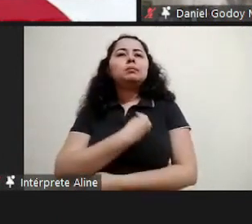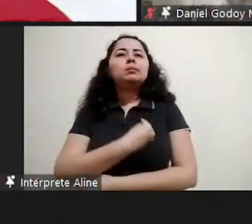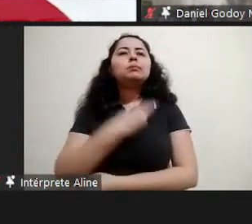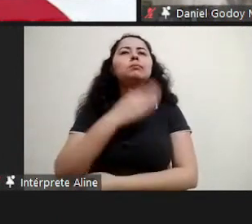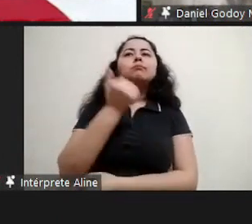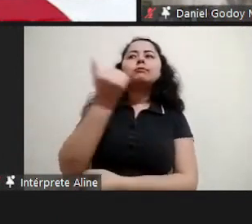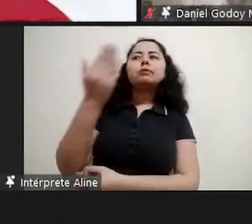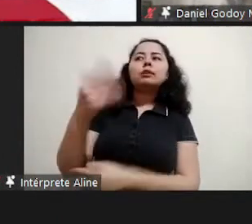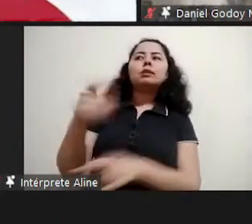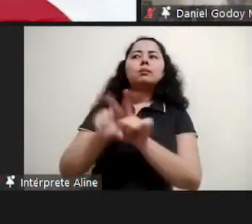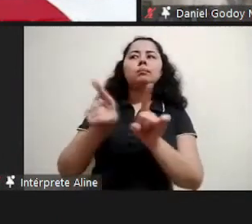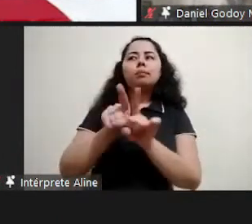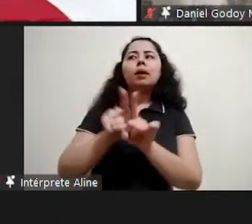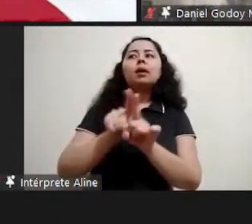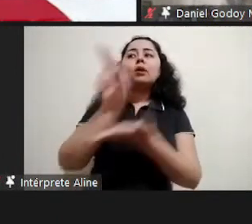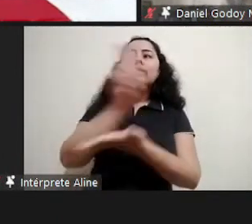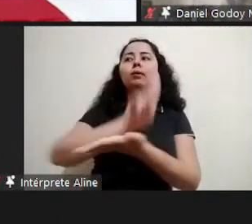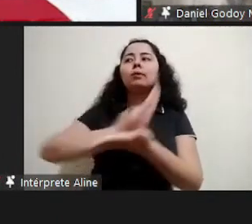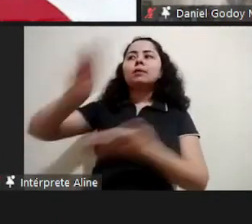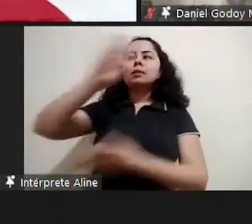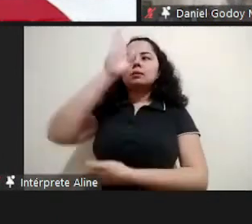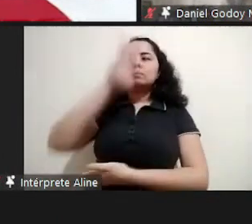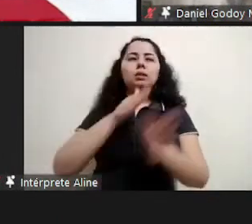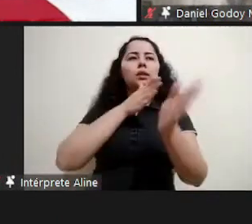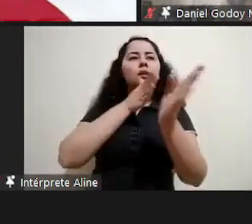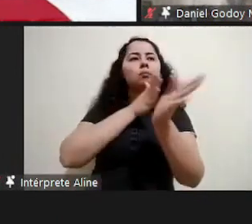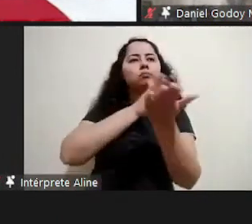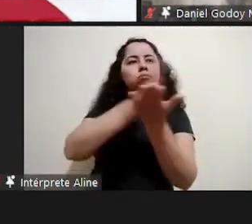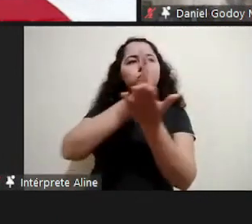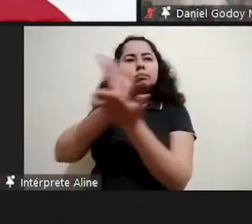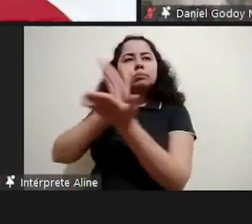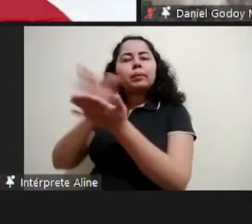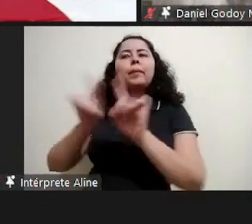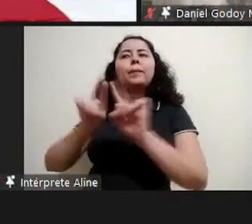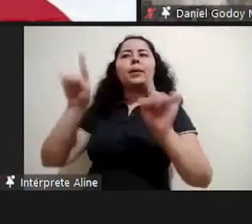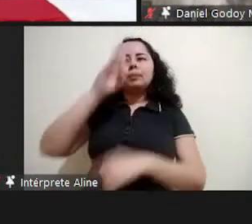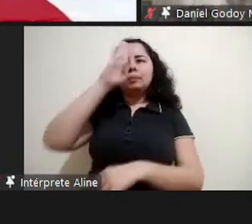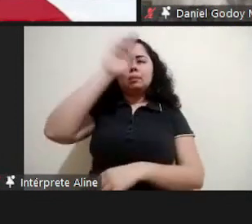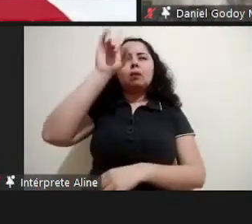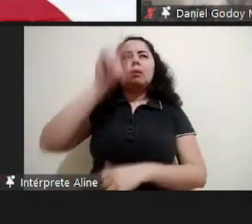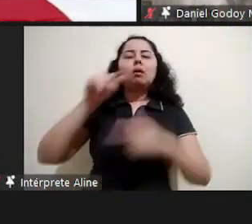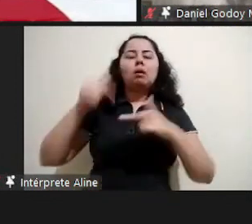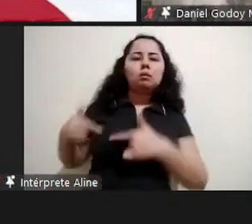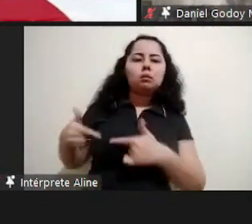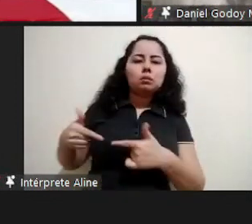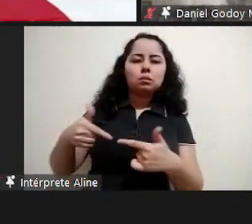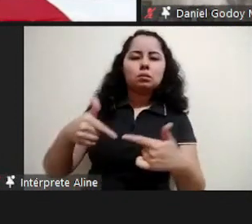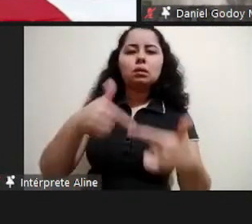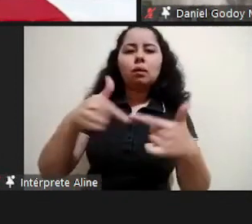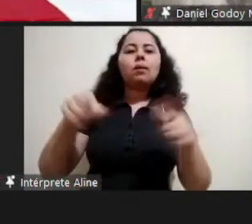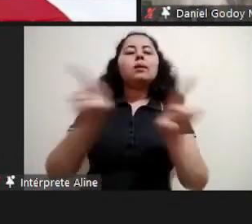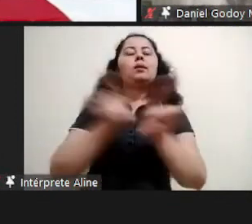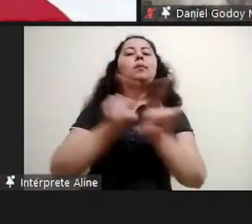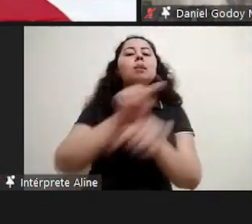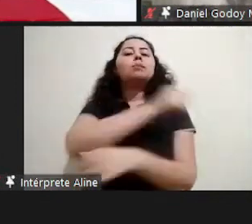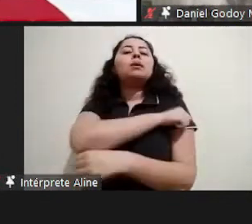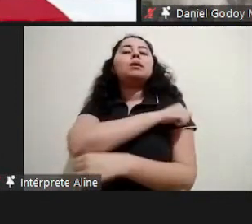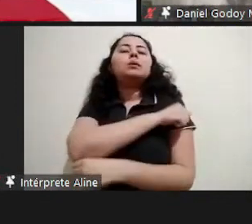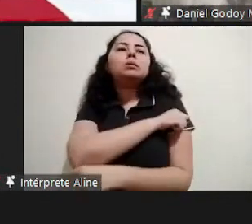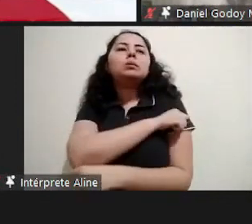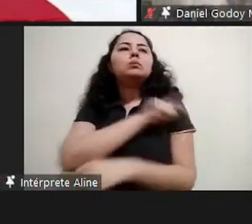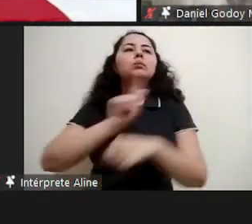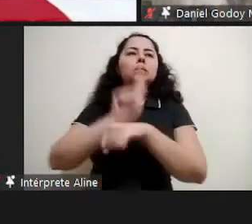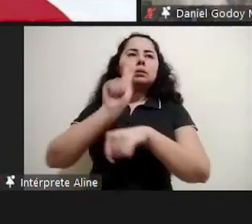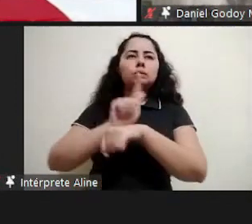Mas o seu principal legado para a área de educação física foram as ações à frente à formação dos alunos da graduação, atuando com muita dedicação